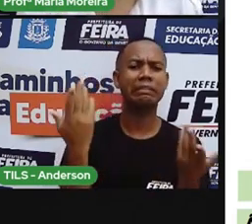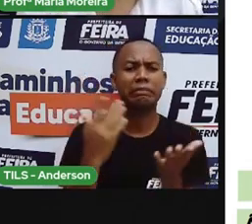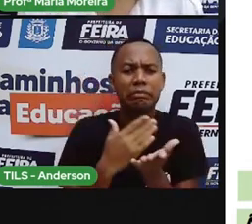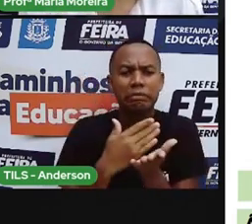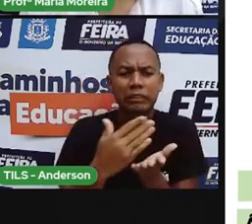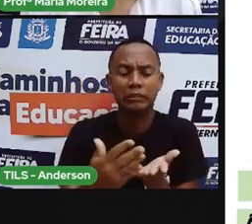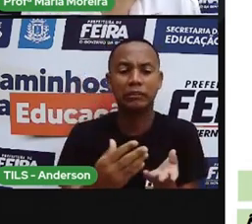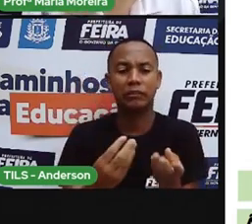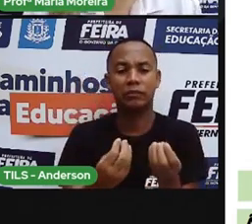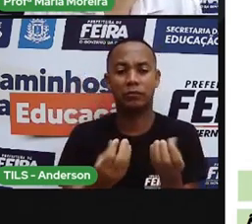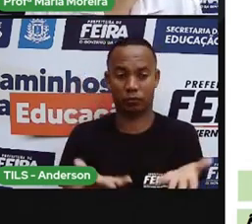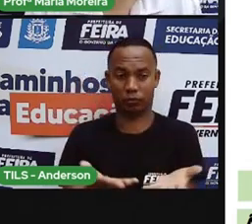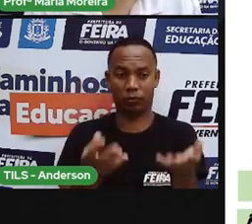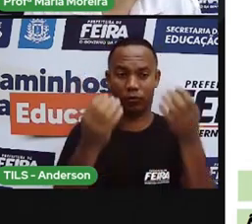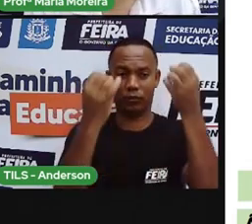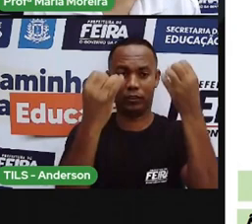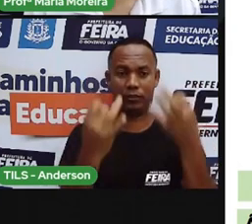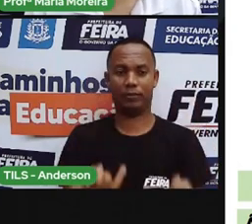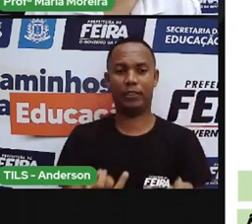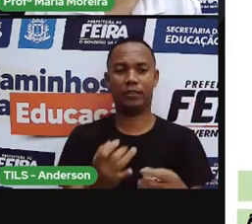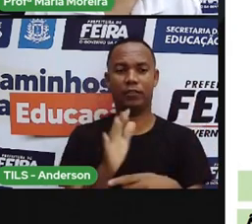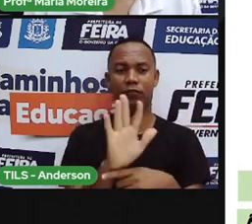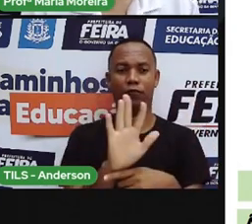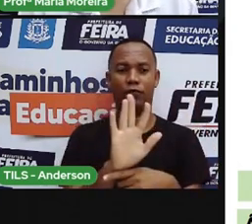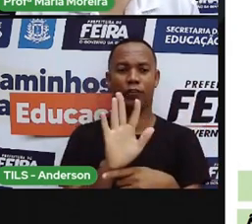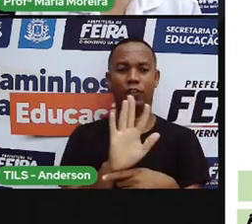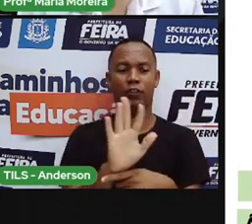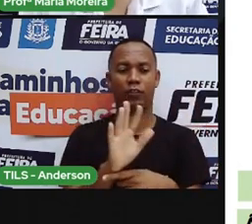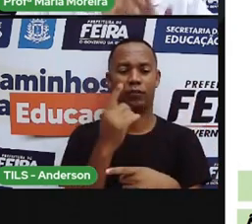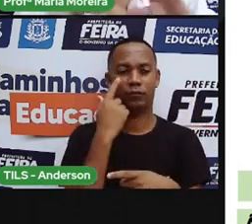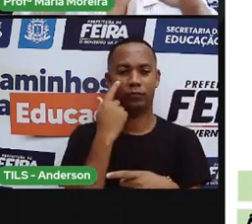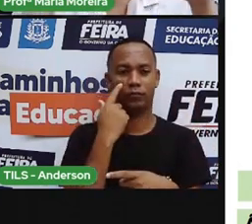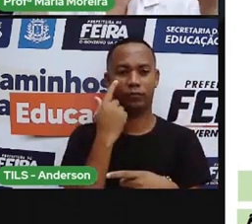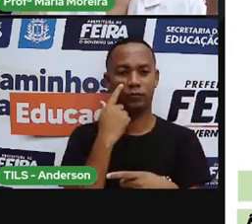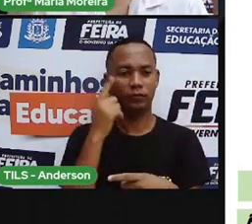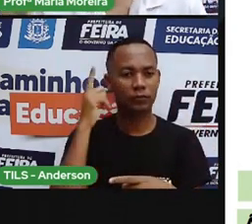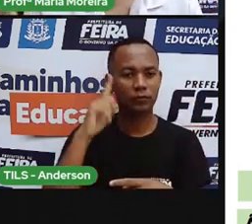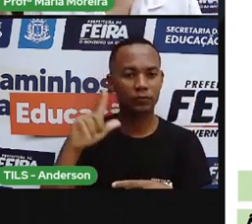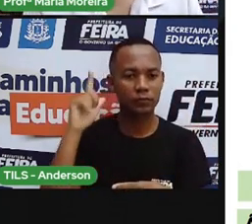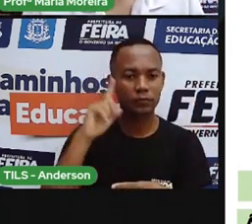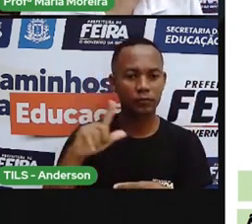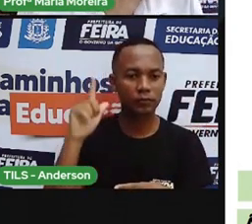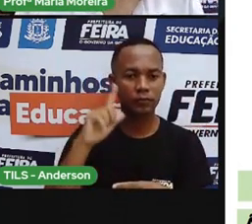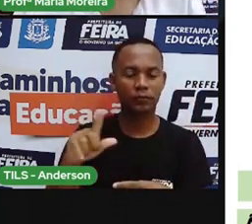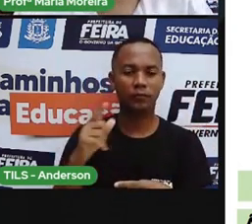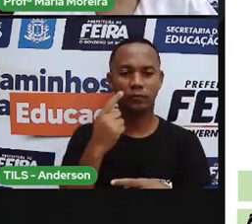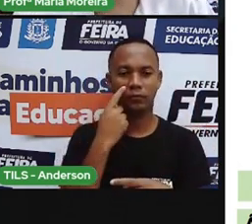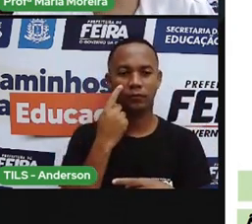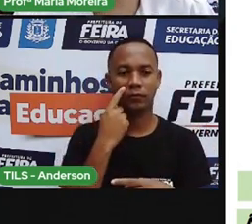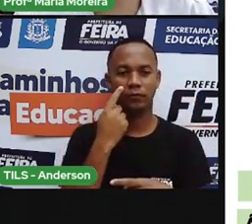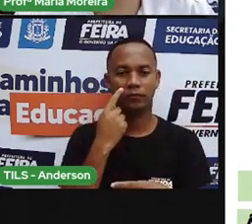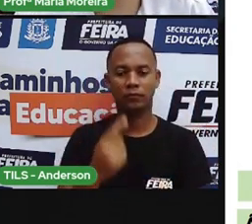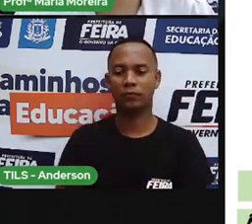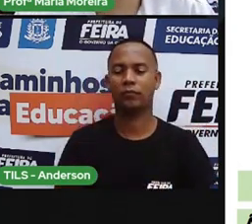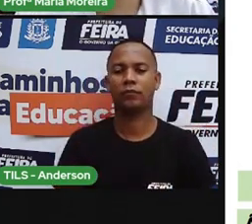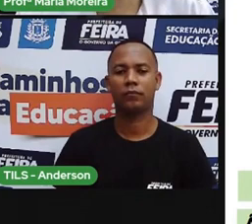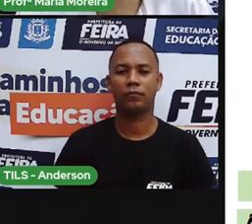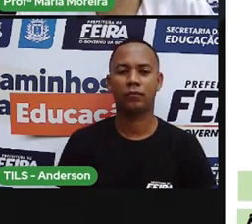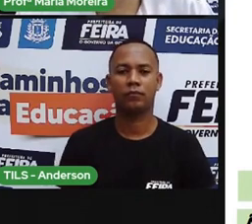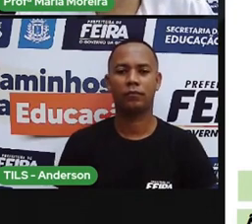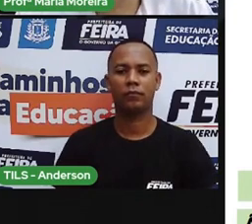começar a aula com o vídeo, né? Que aí vocês vão conseguir imaginar esse surgimento